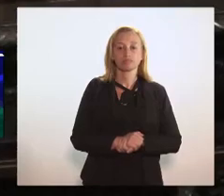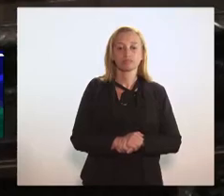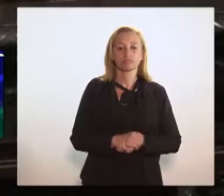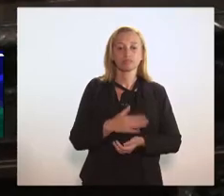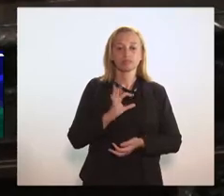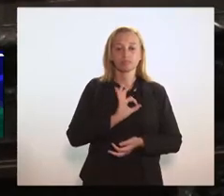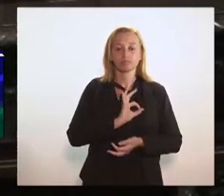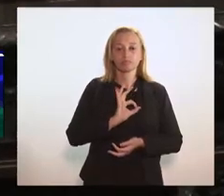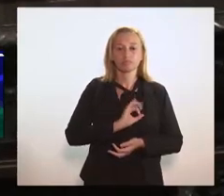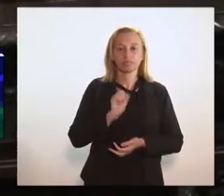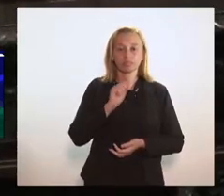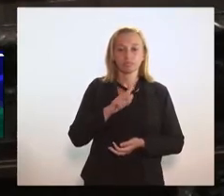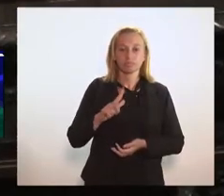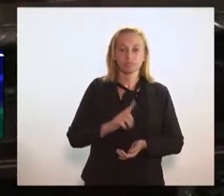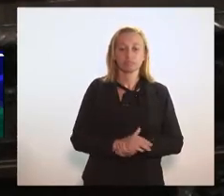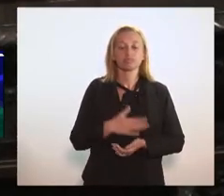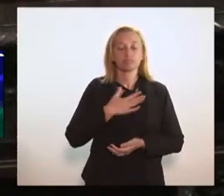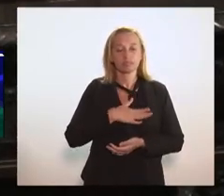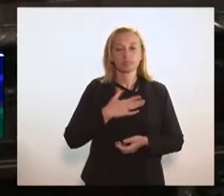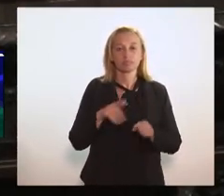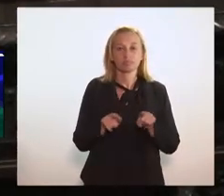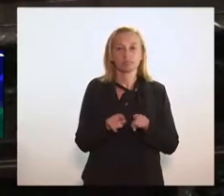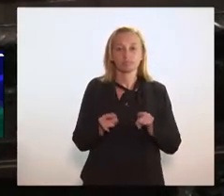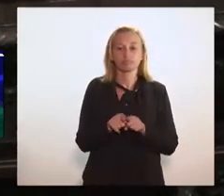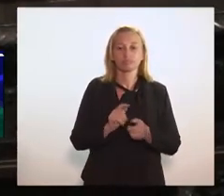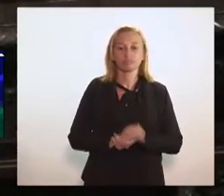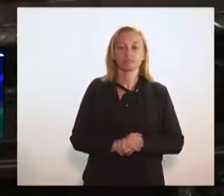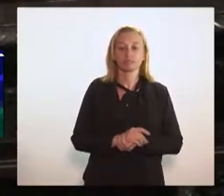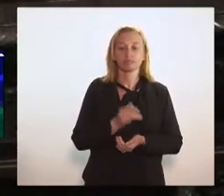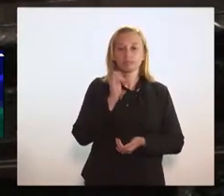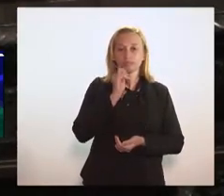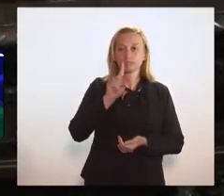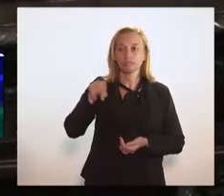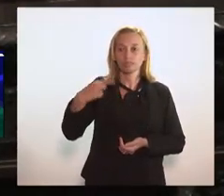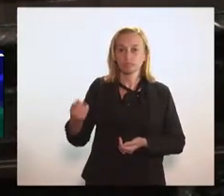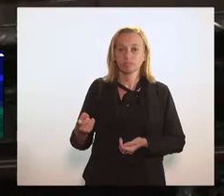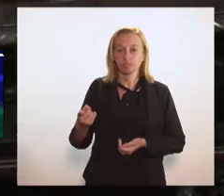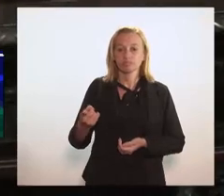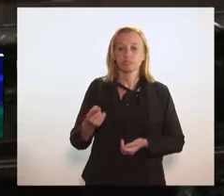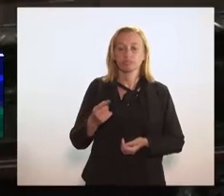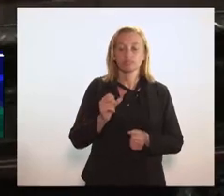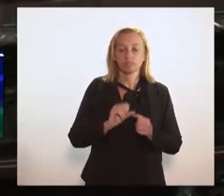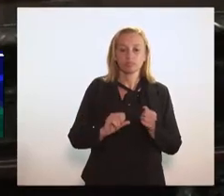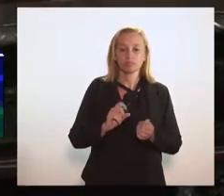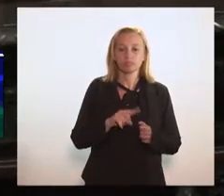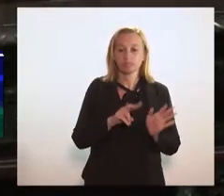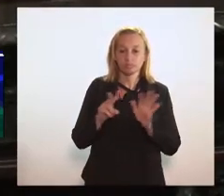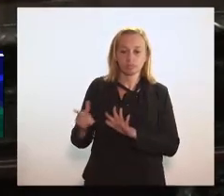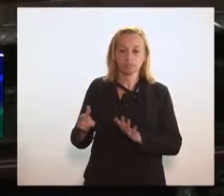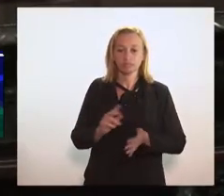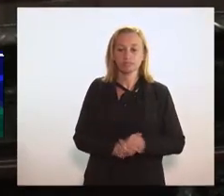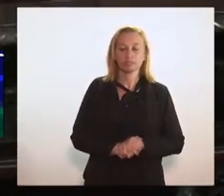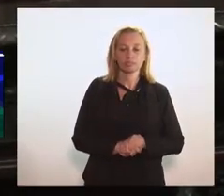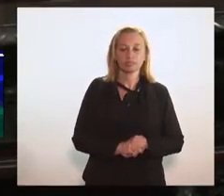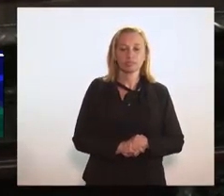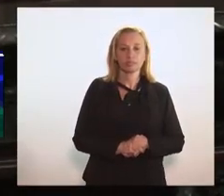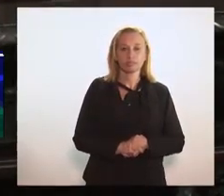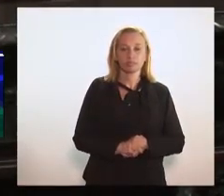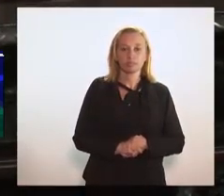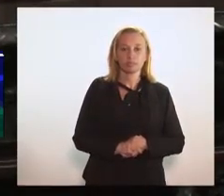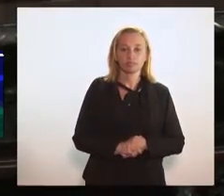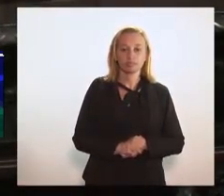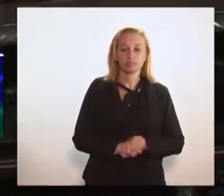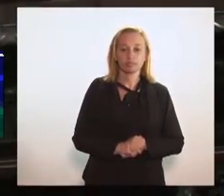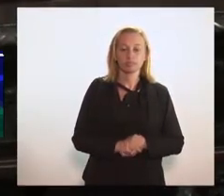Civil, gostaria também de relatar uma outra indicação que eu fiz nessa semana, fruto de uma